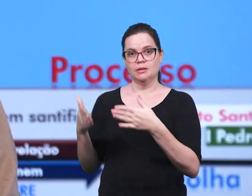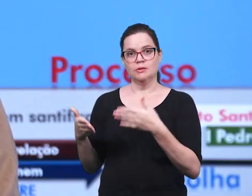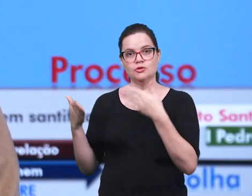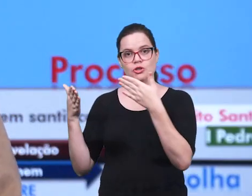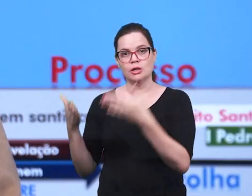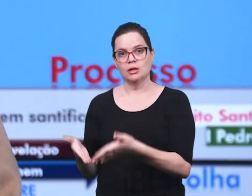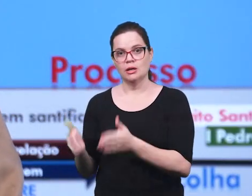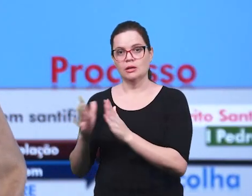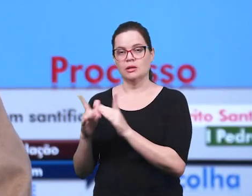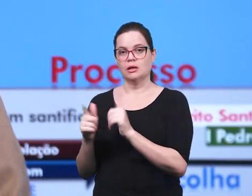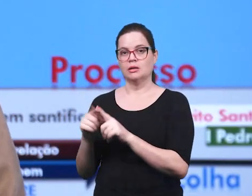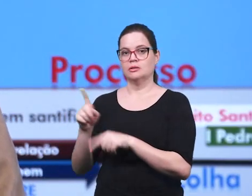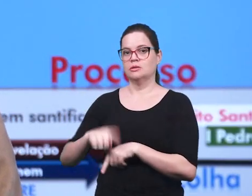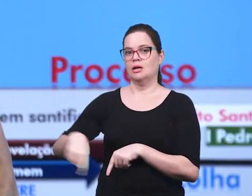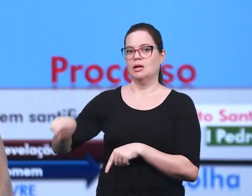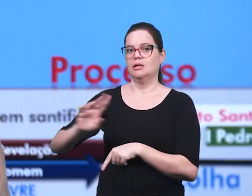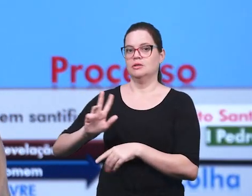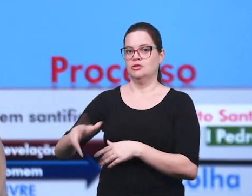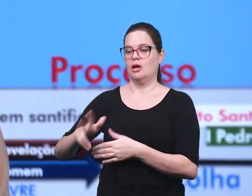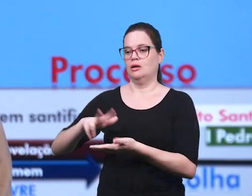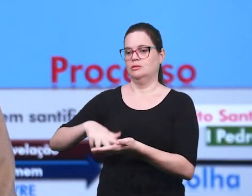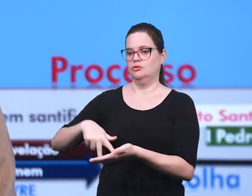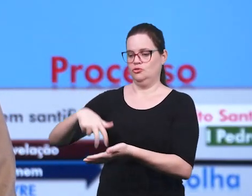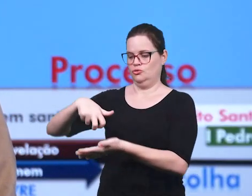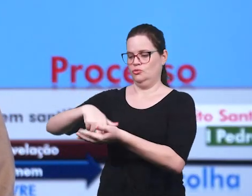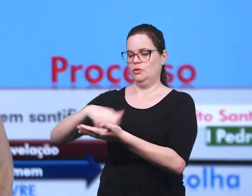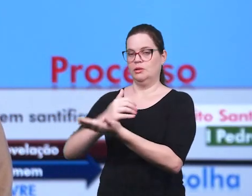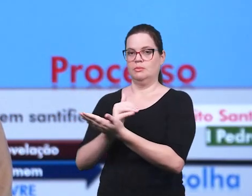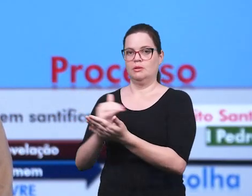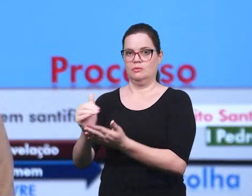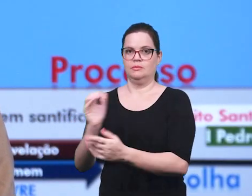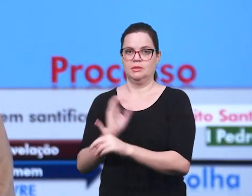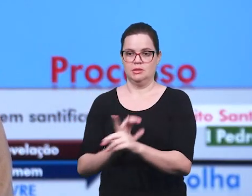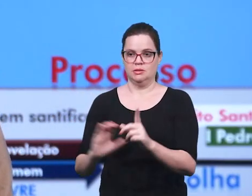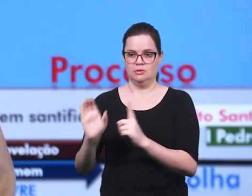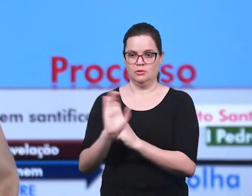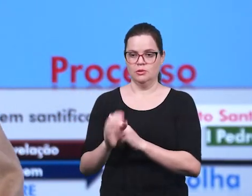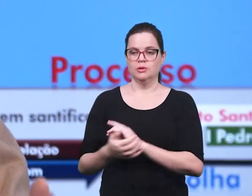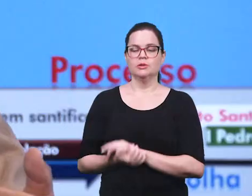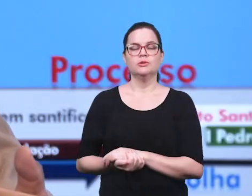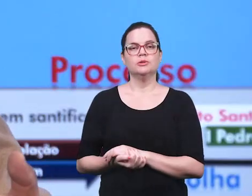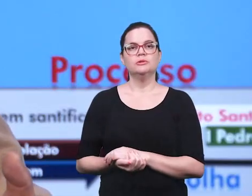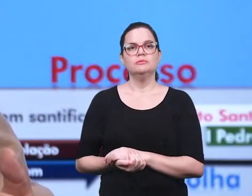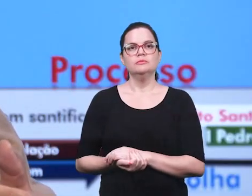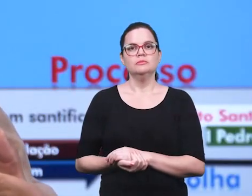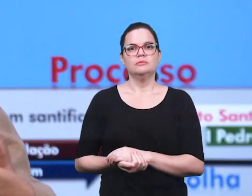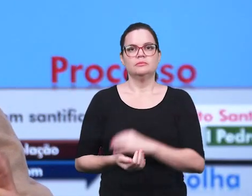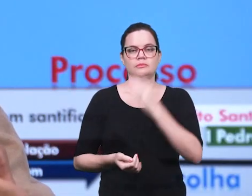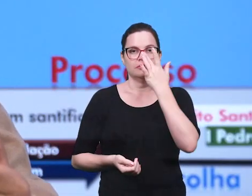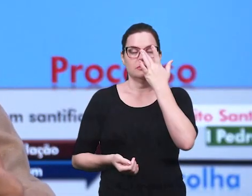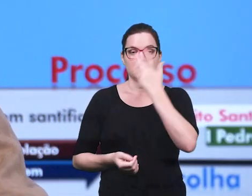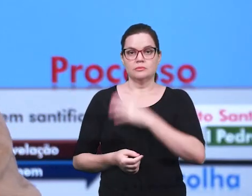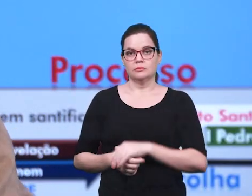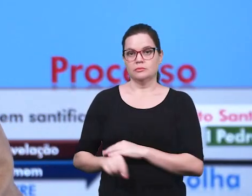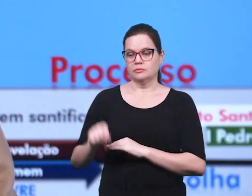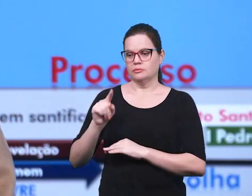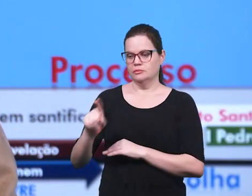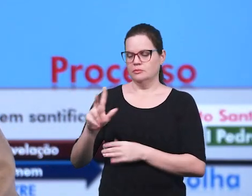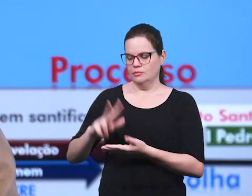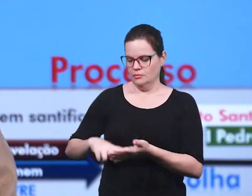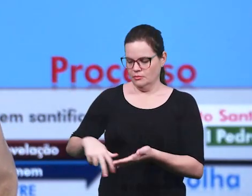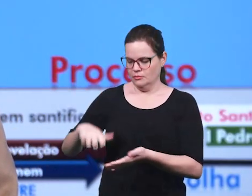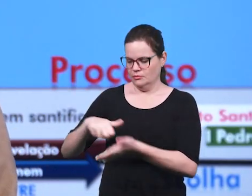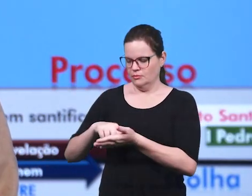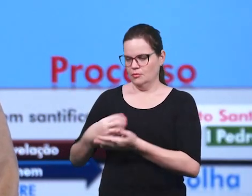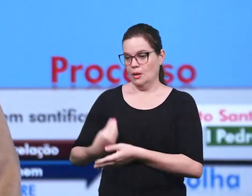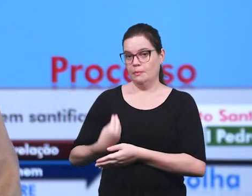em que estavam já se colocando de joelhos para iniciar o culto. E ali, eu já cheguei, me prostrei ali,